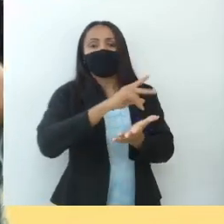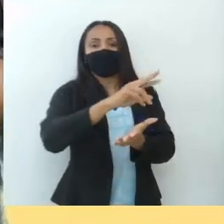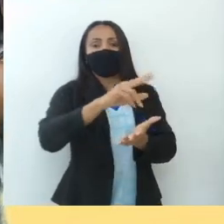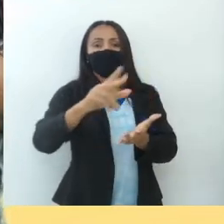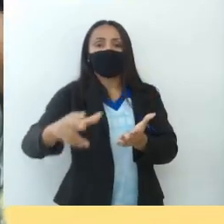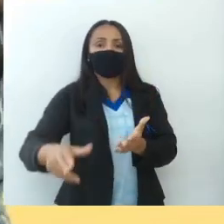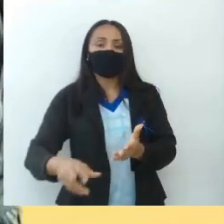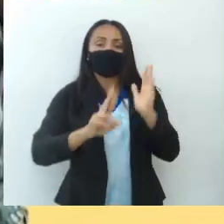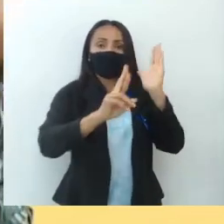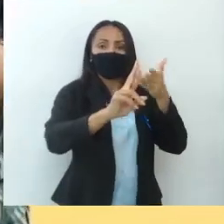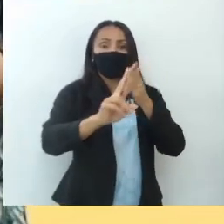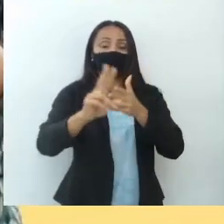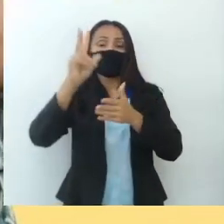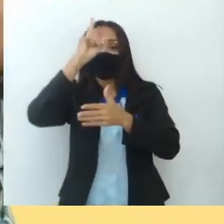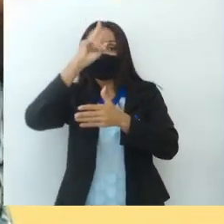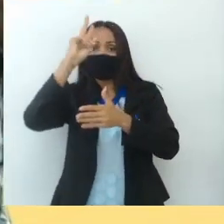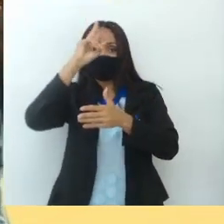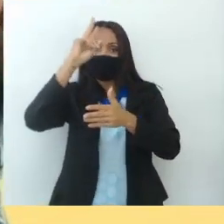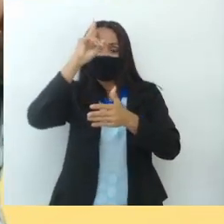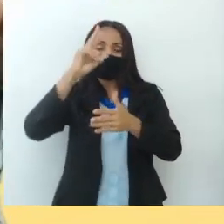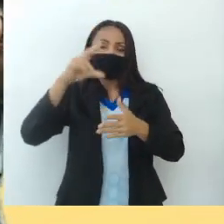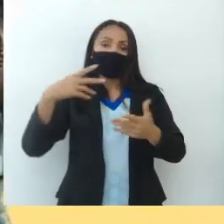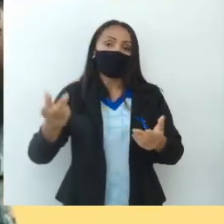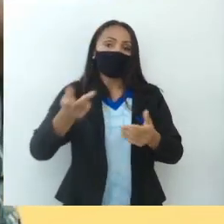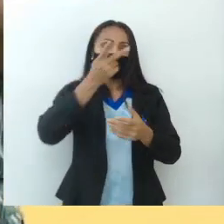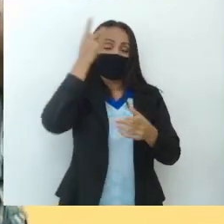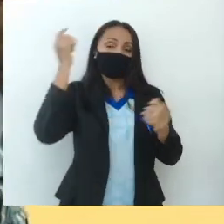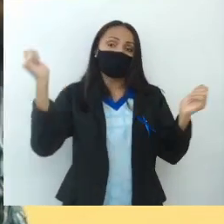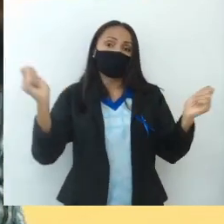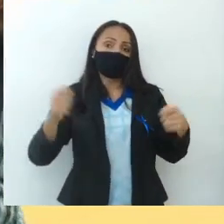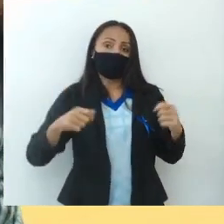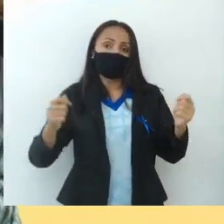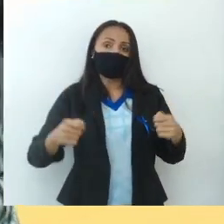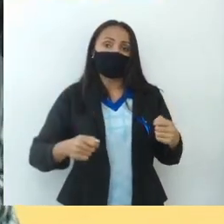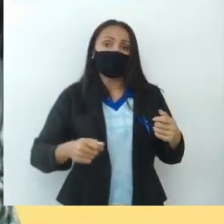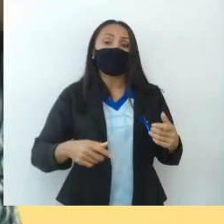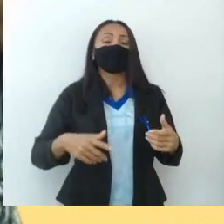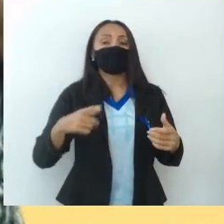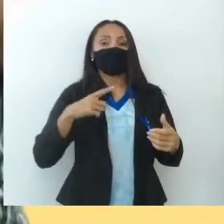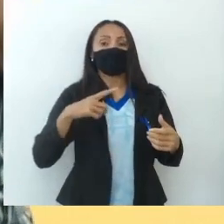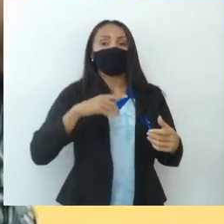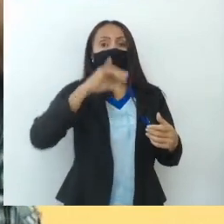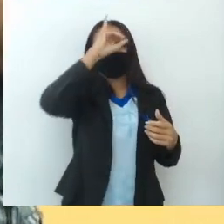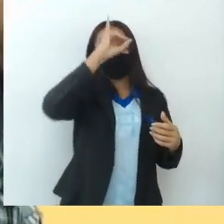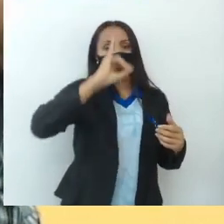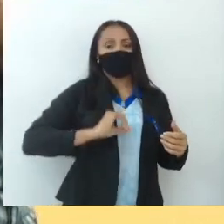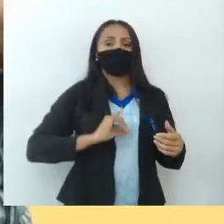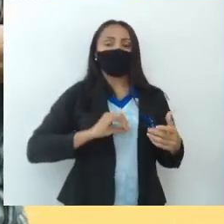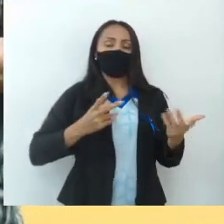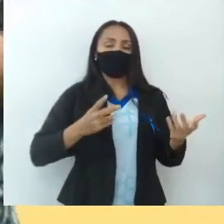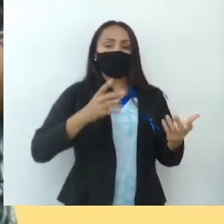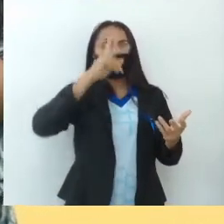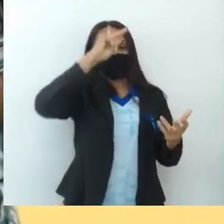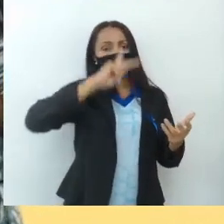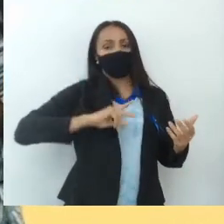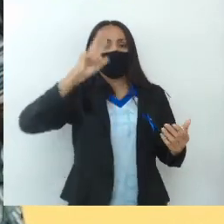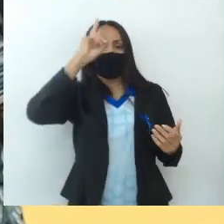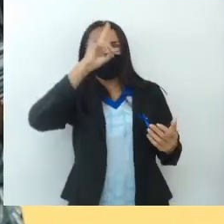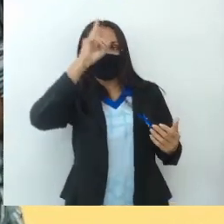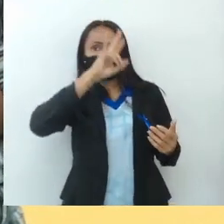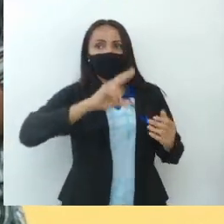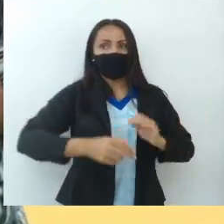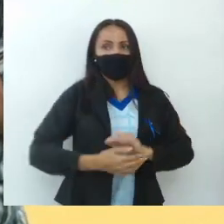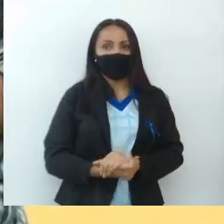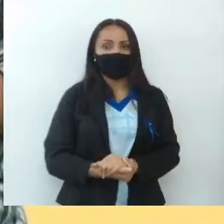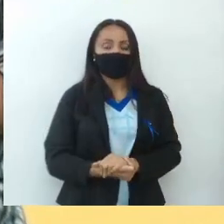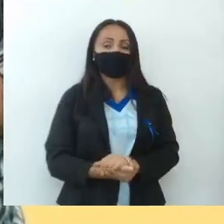são utilizadas por historiadores e para que as pessoas possam ter identidade cultural com a sua própria história. E algo importante